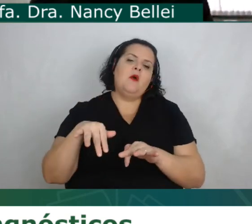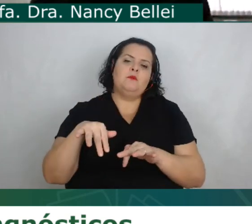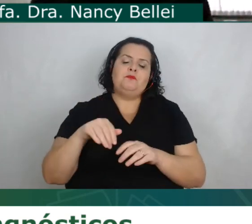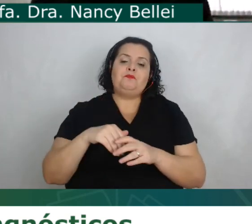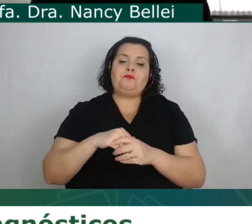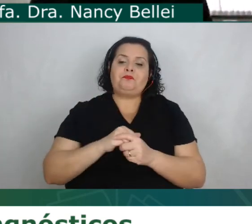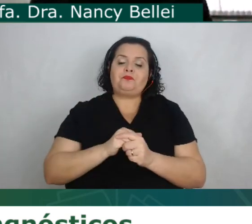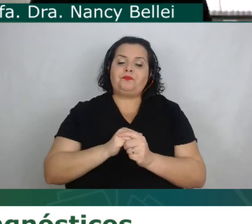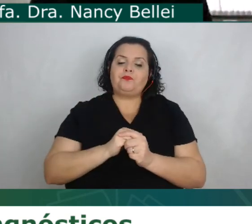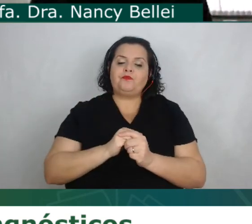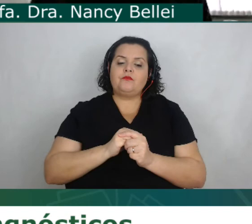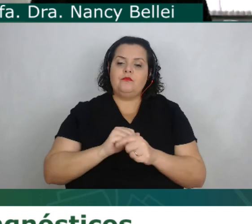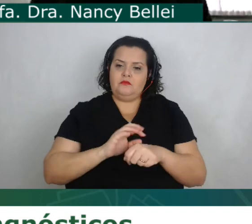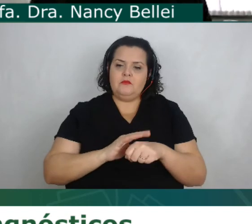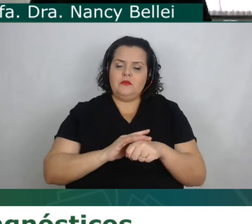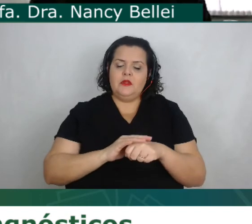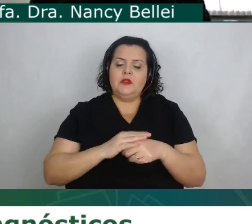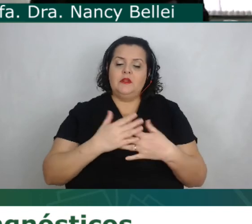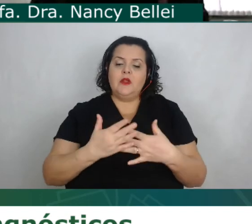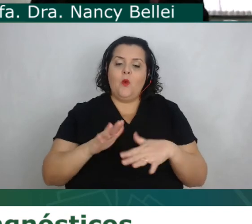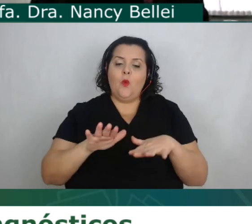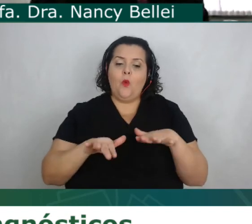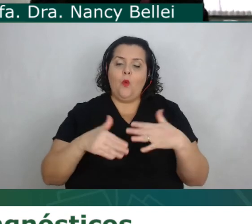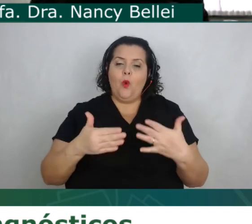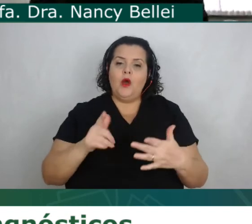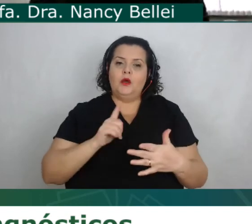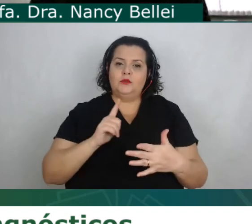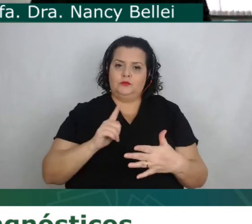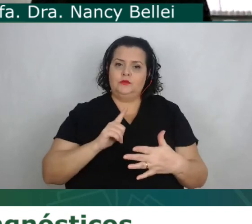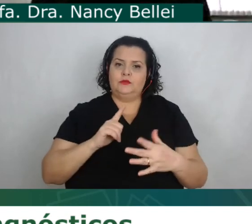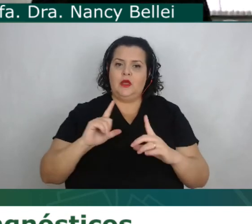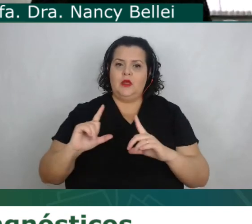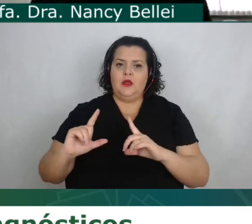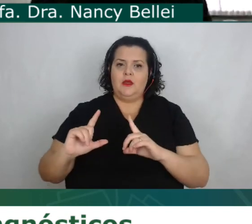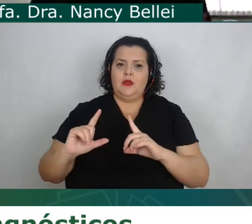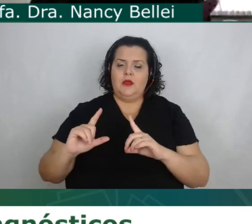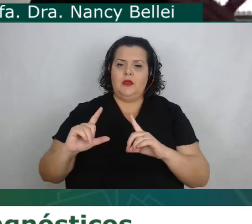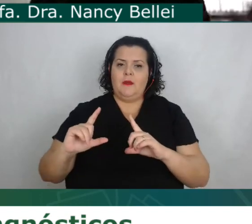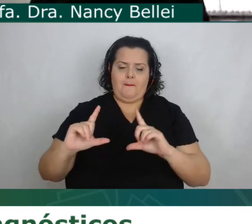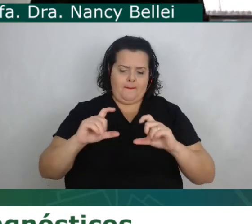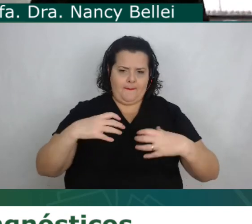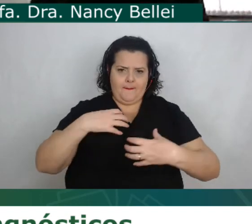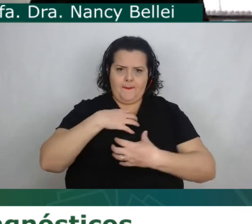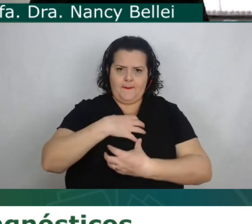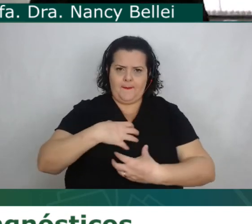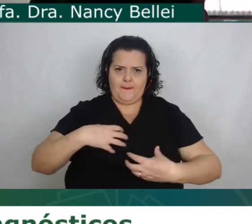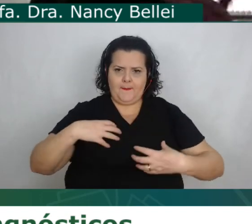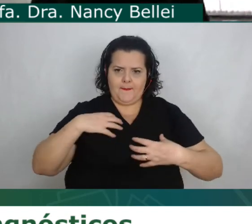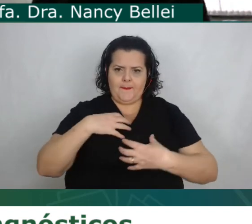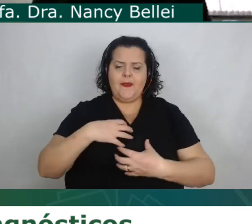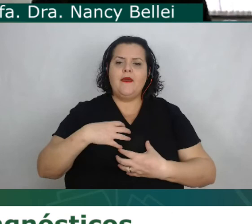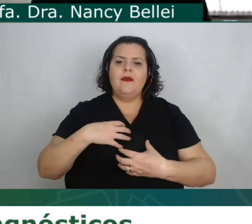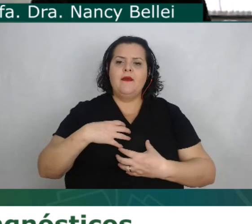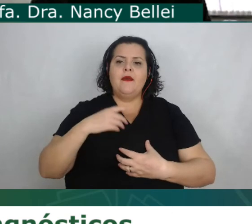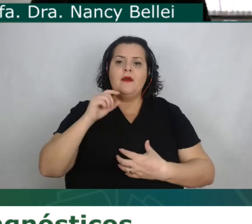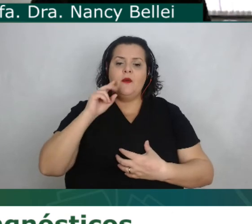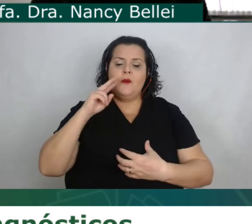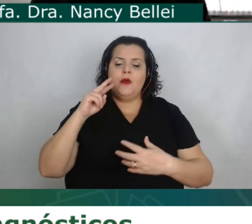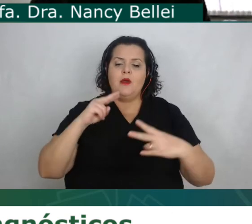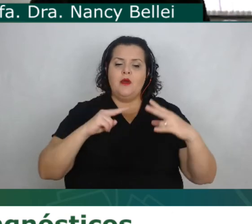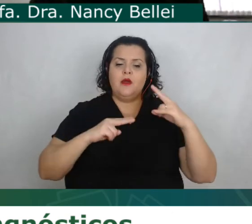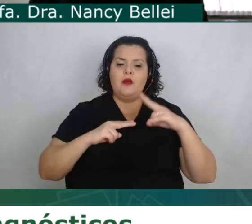quando tem uma tomografia alterada, o que eu tenho visto todos os colegas sabiamente isolarem